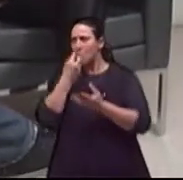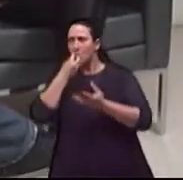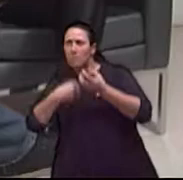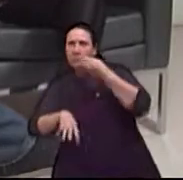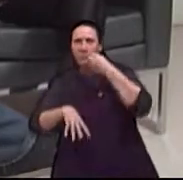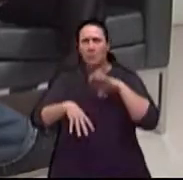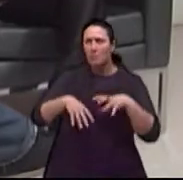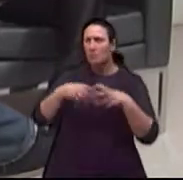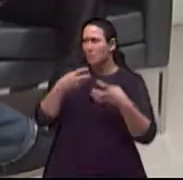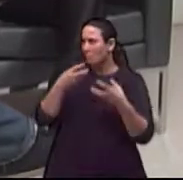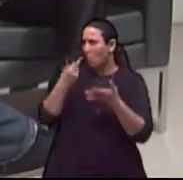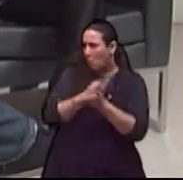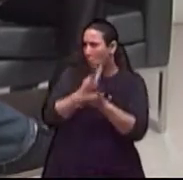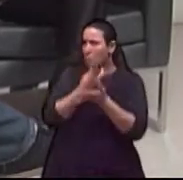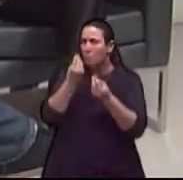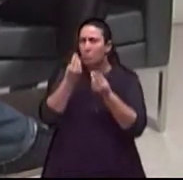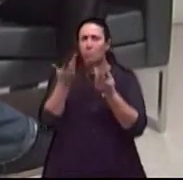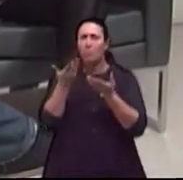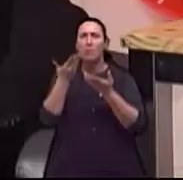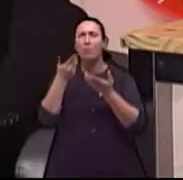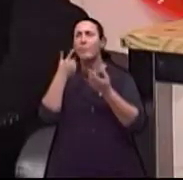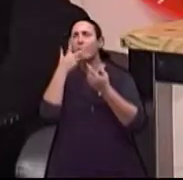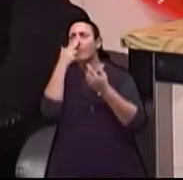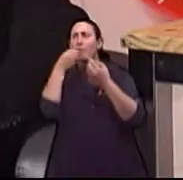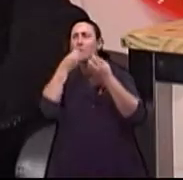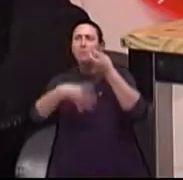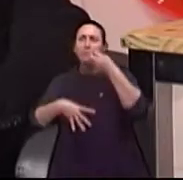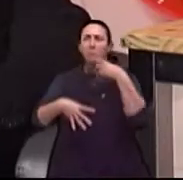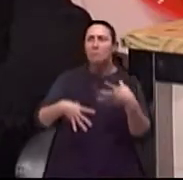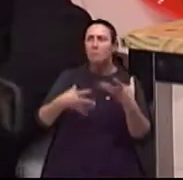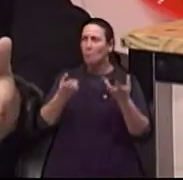significativamente acontece acontece